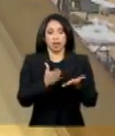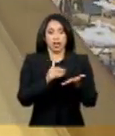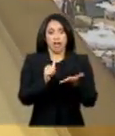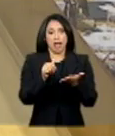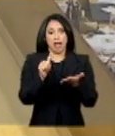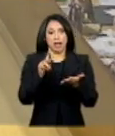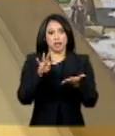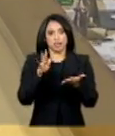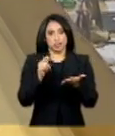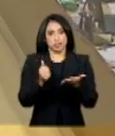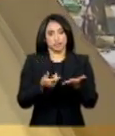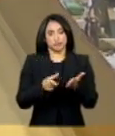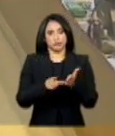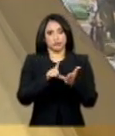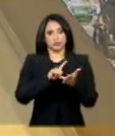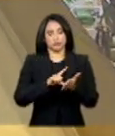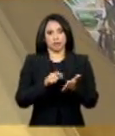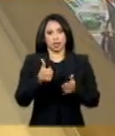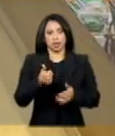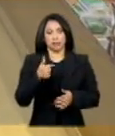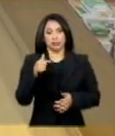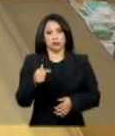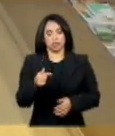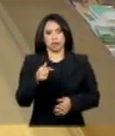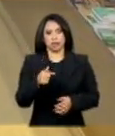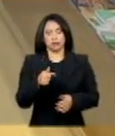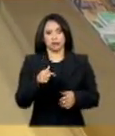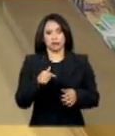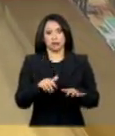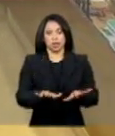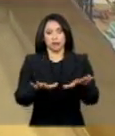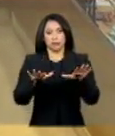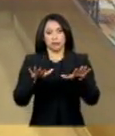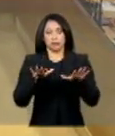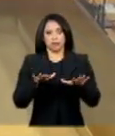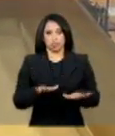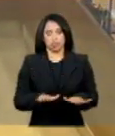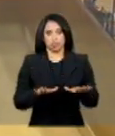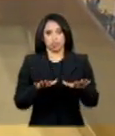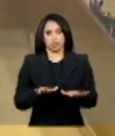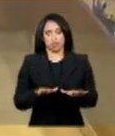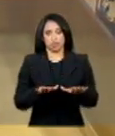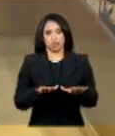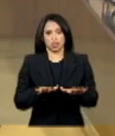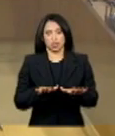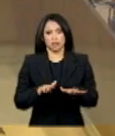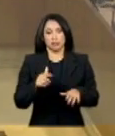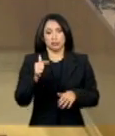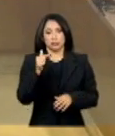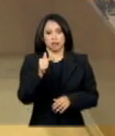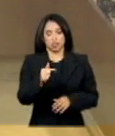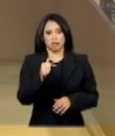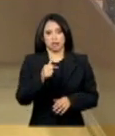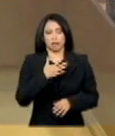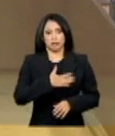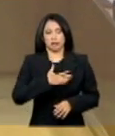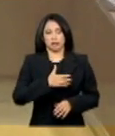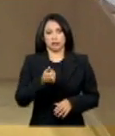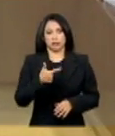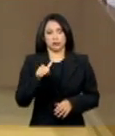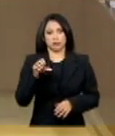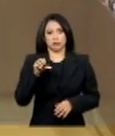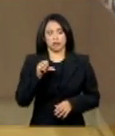anterior até a 17ª sessão ordinária do plenário do supremo tribunal federal realizada em 7 de agosto de 2019